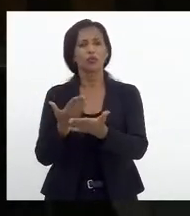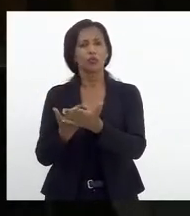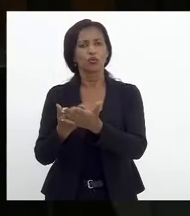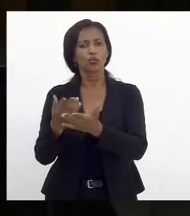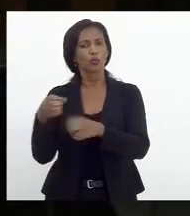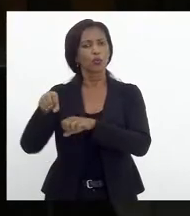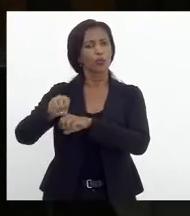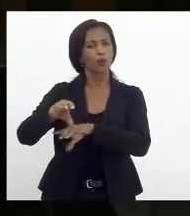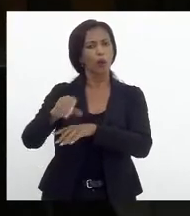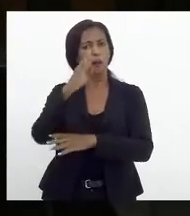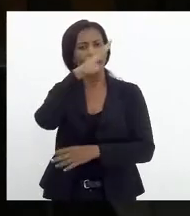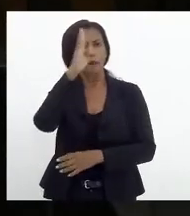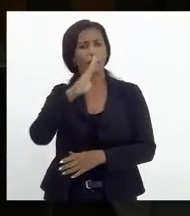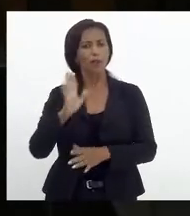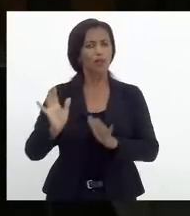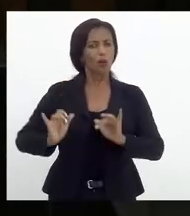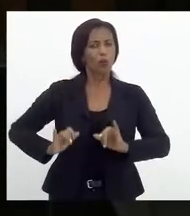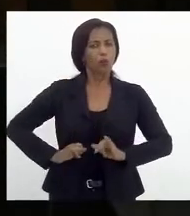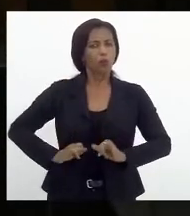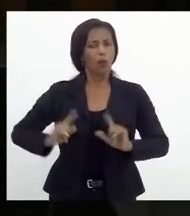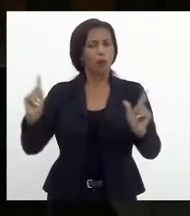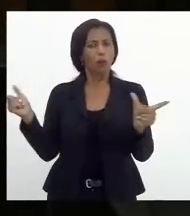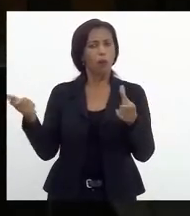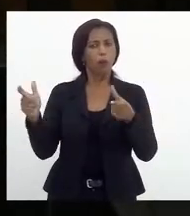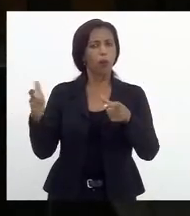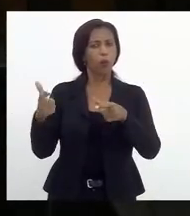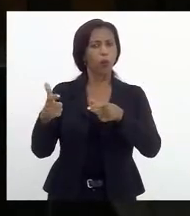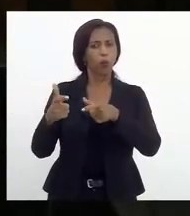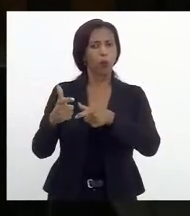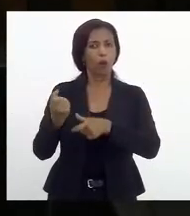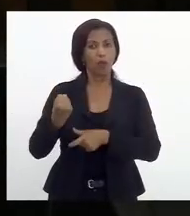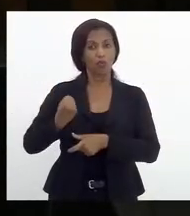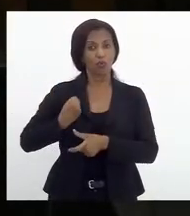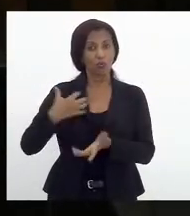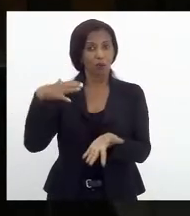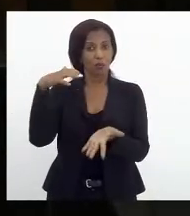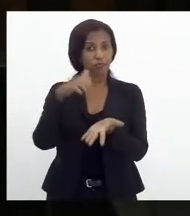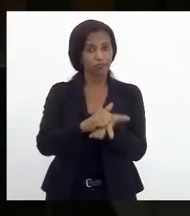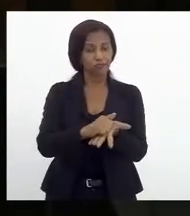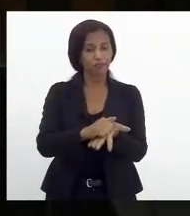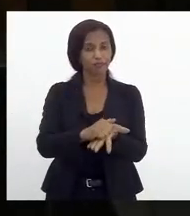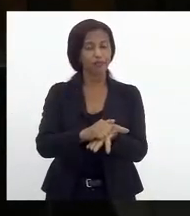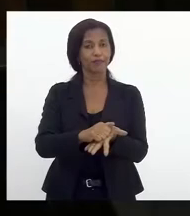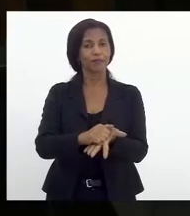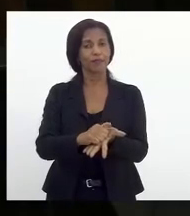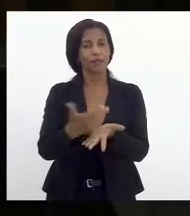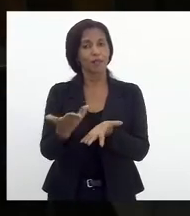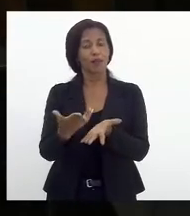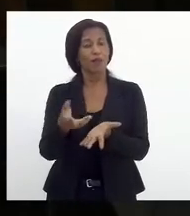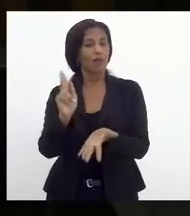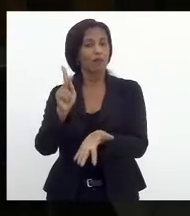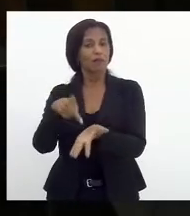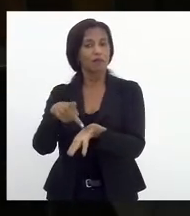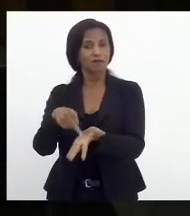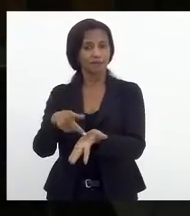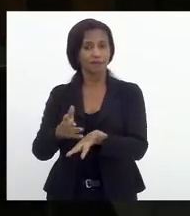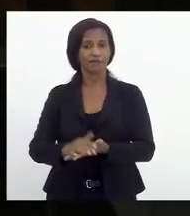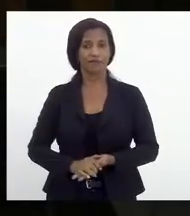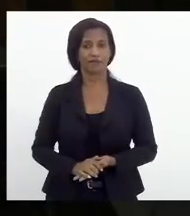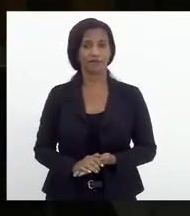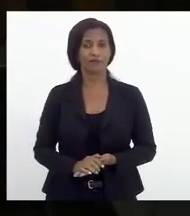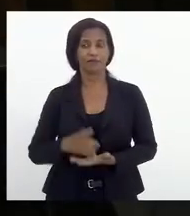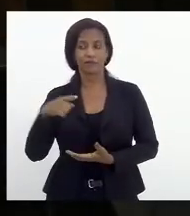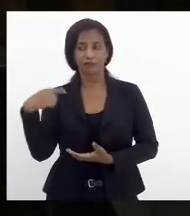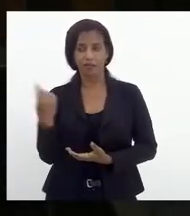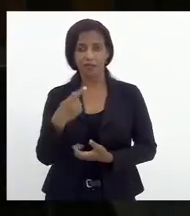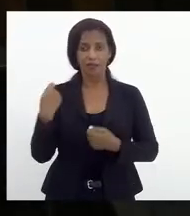há muitos anos já sofre um fenômeno de encolhimento no número de matrículas. Isso é uma realidade que a gente